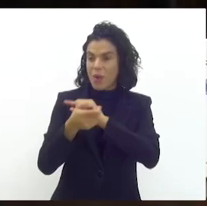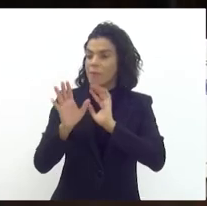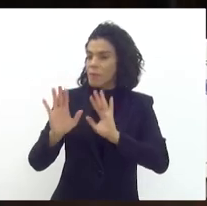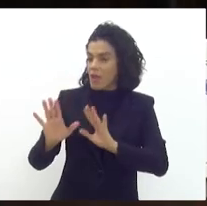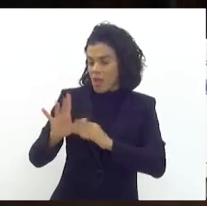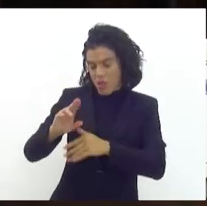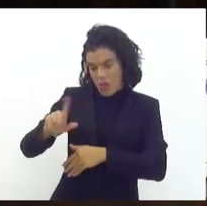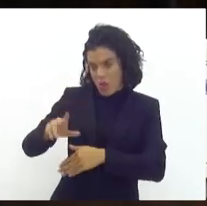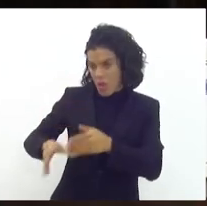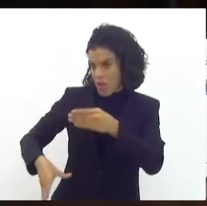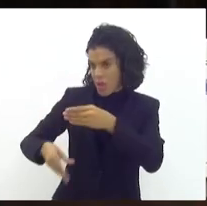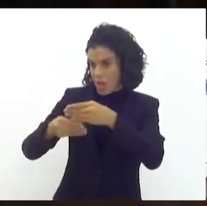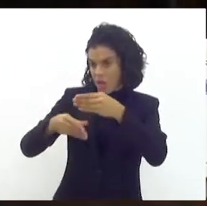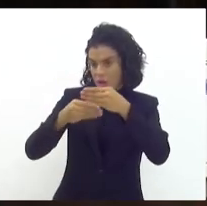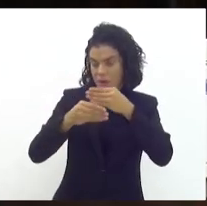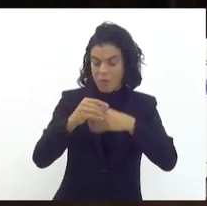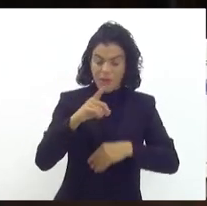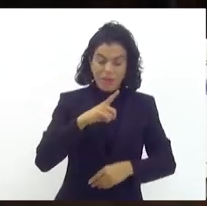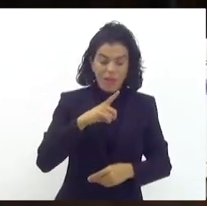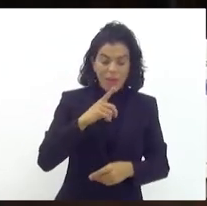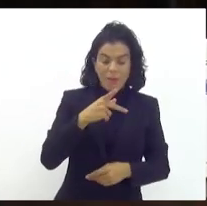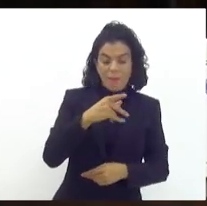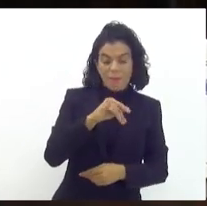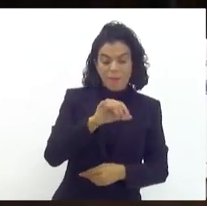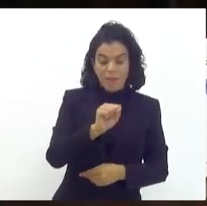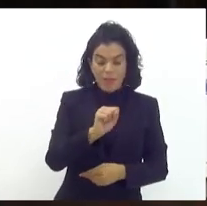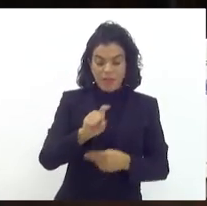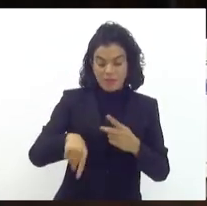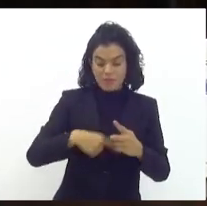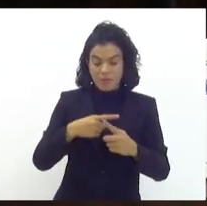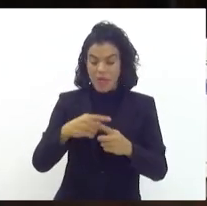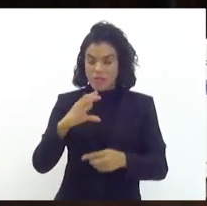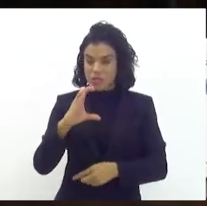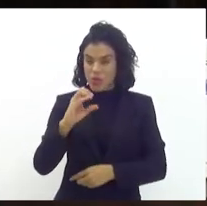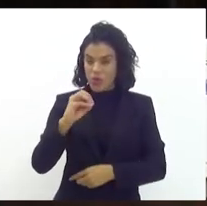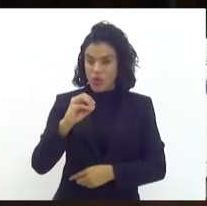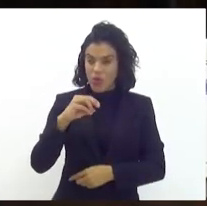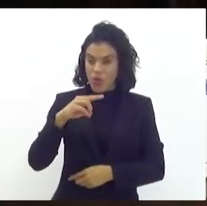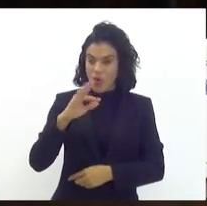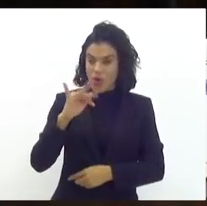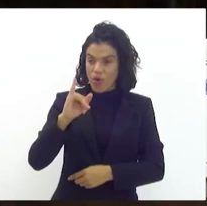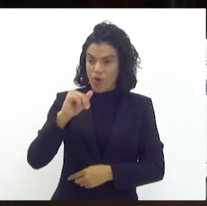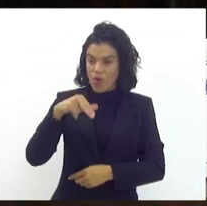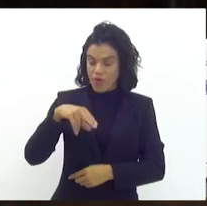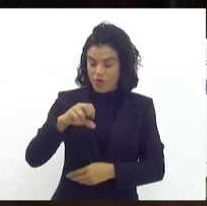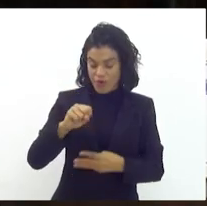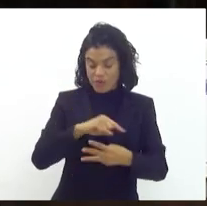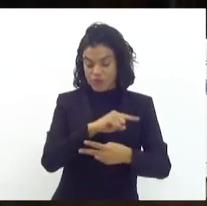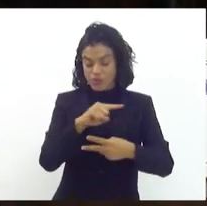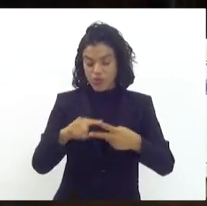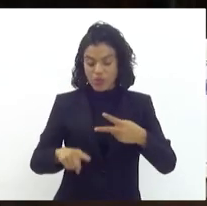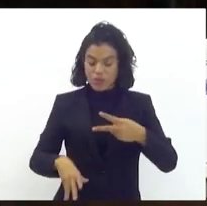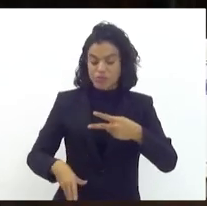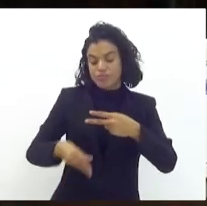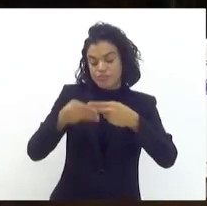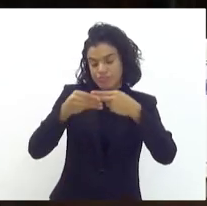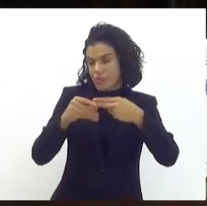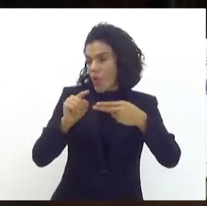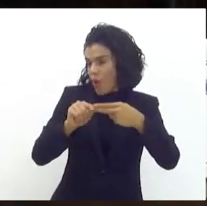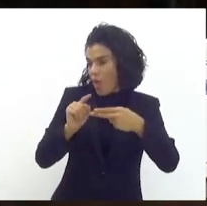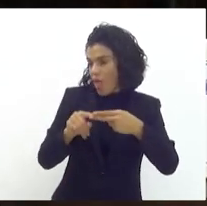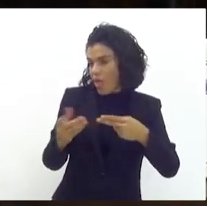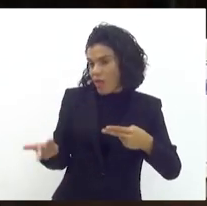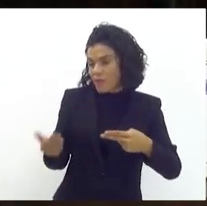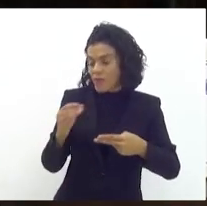cumulativo mas quando você tem físico assim sobre acaba sendo então eliminando todas as possibilidades é uma vantagem